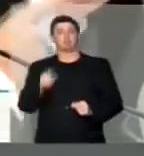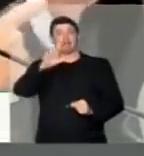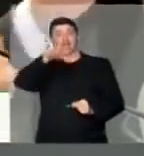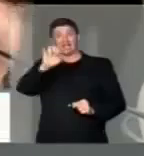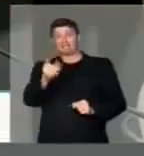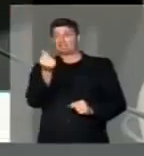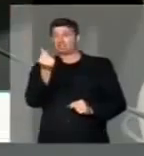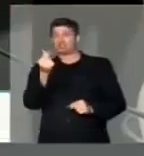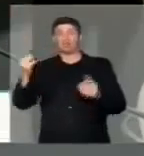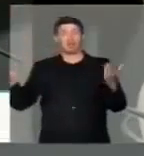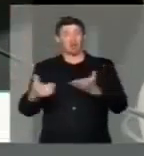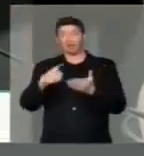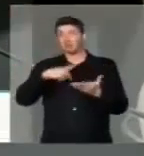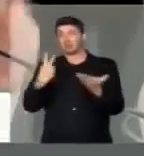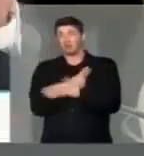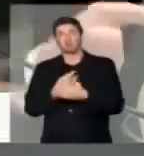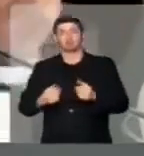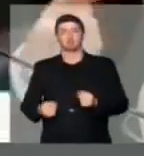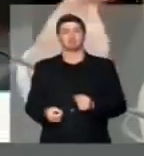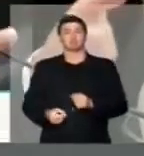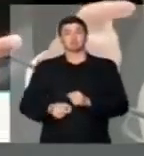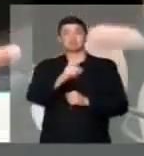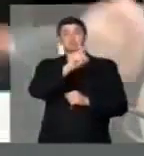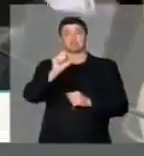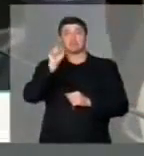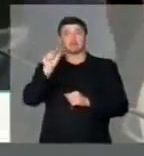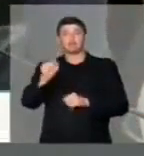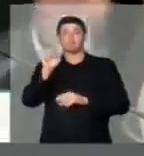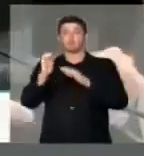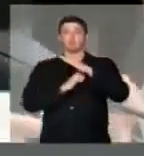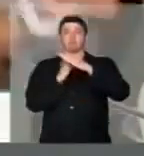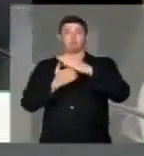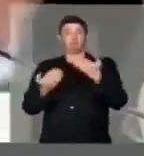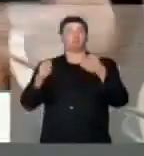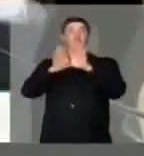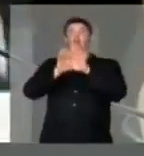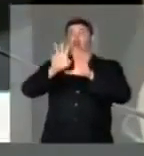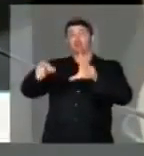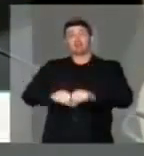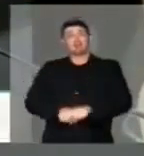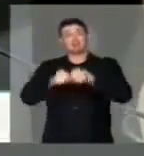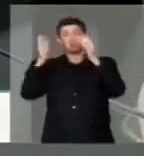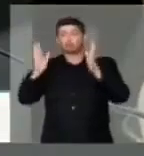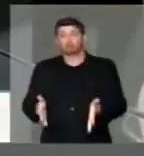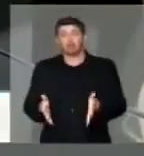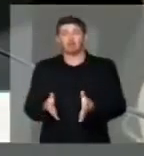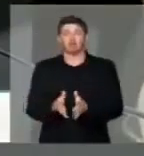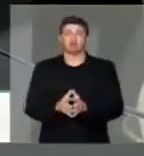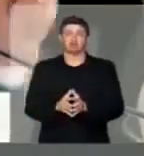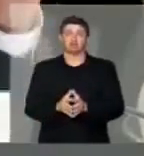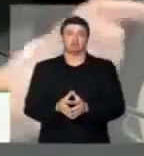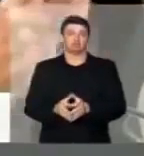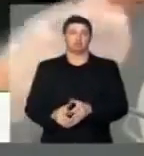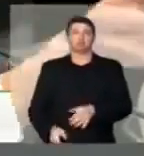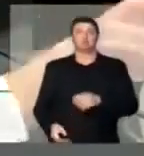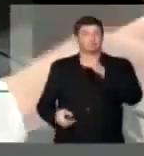O PT continua dizendo que não houve crime e faz dos seus condenados criminosos heróis nacionais.